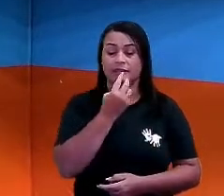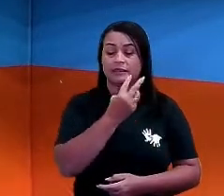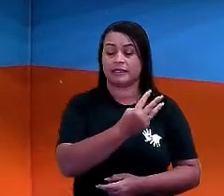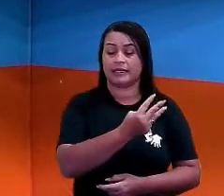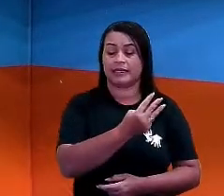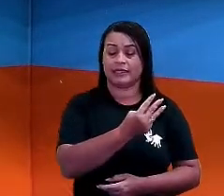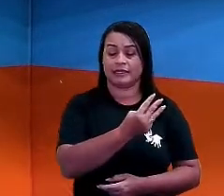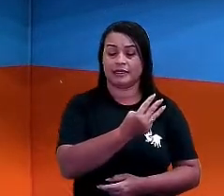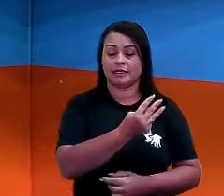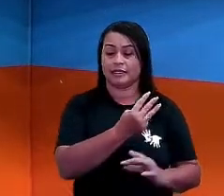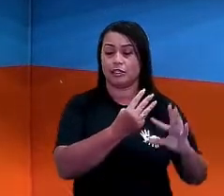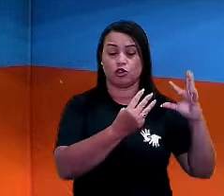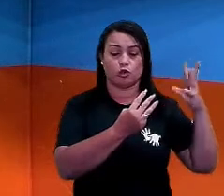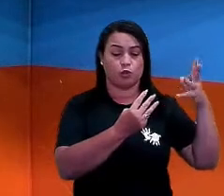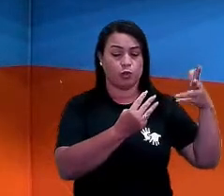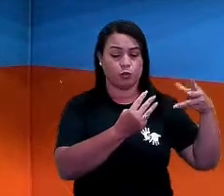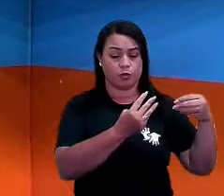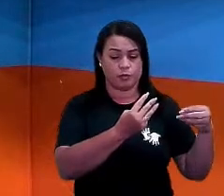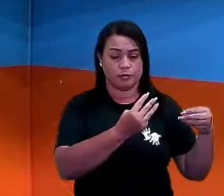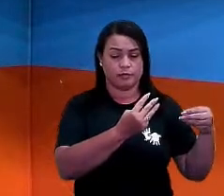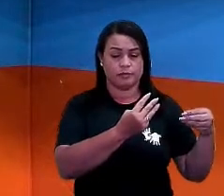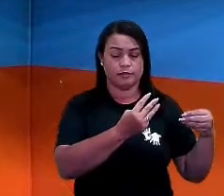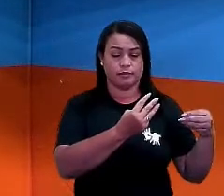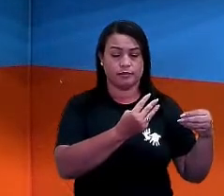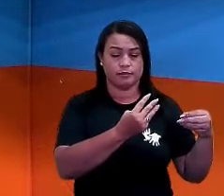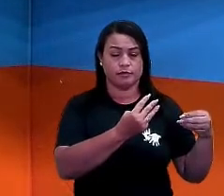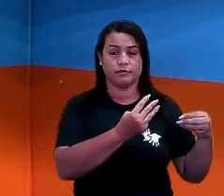3 inteiros